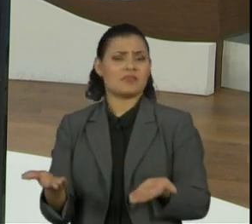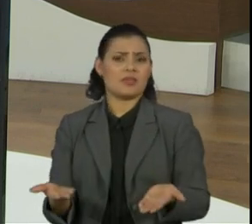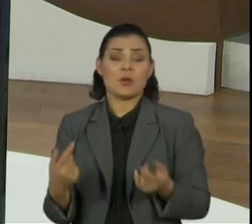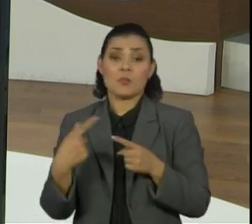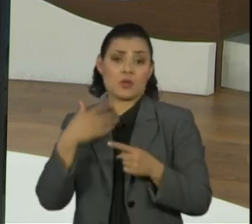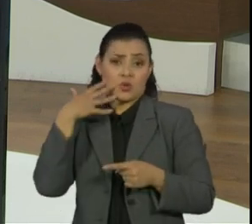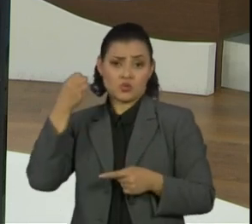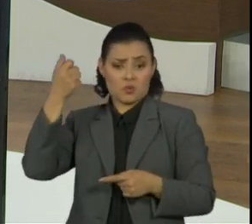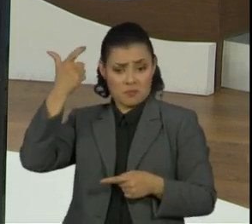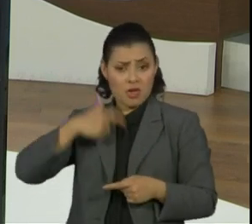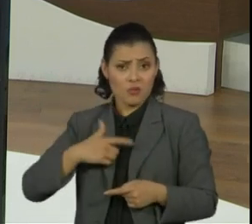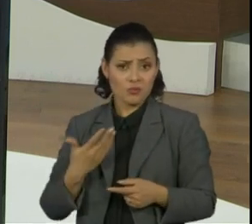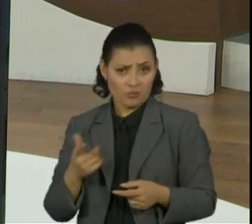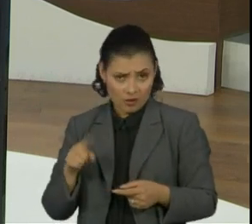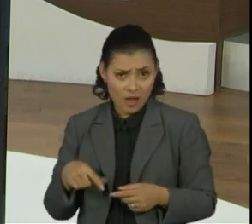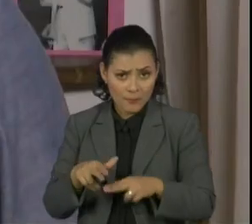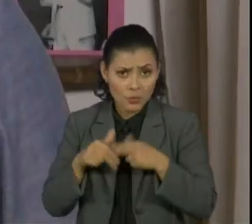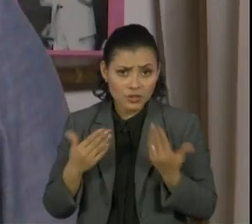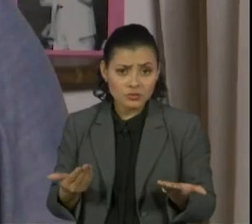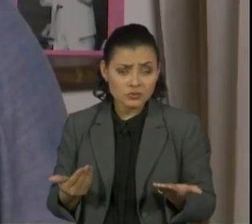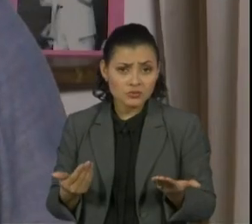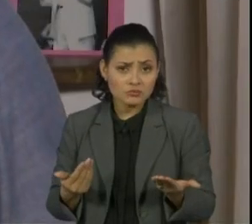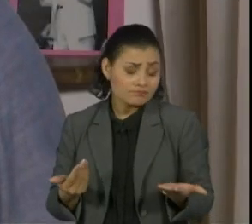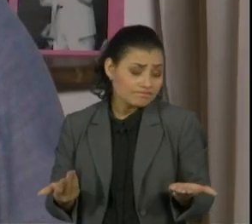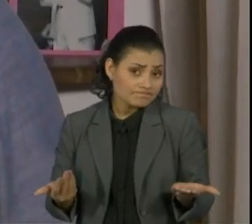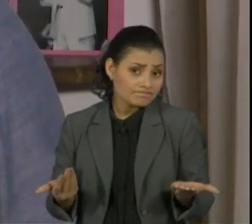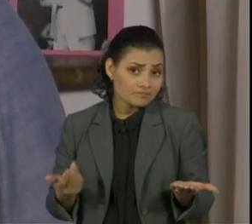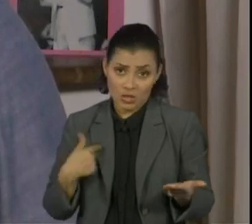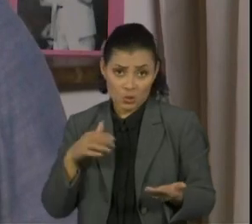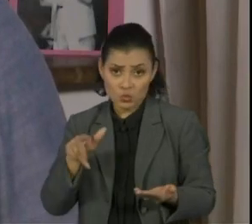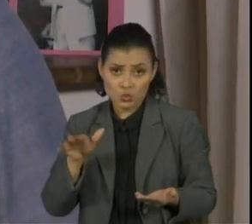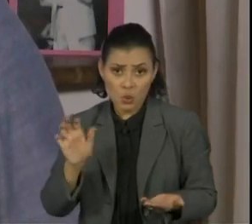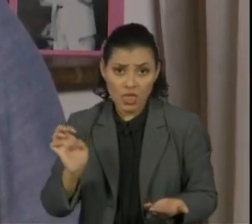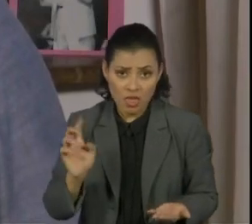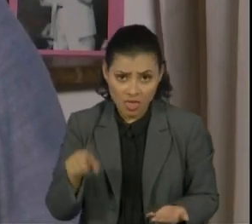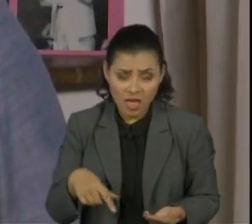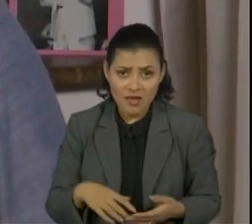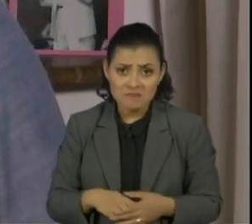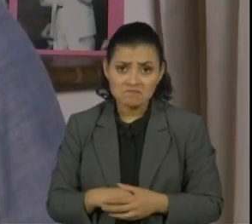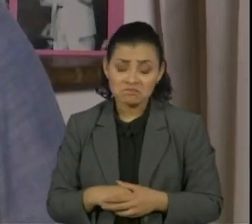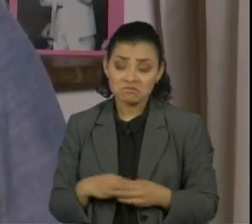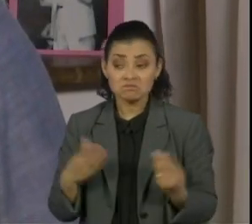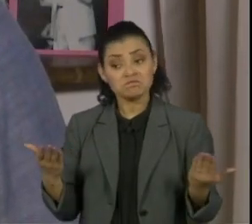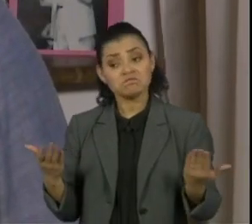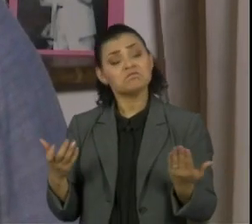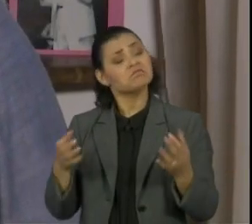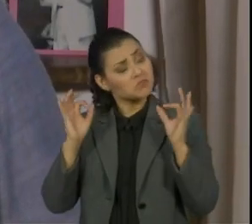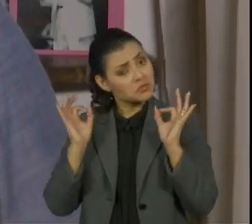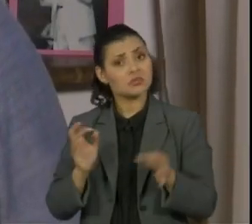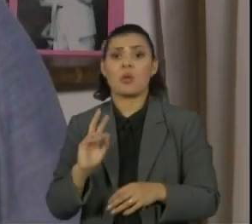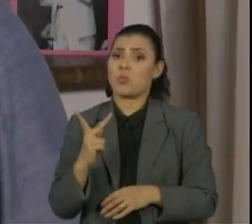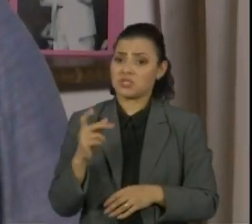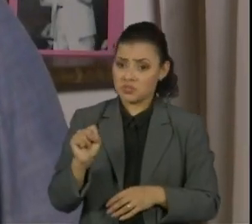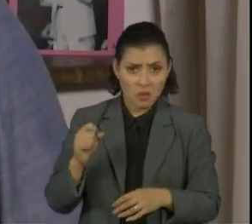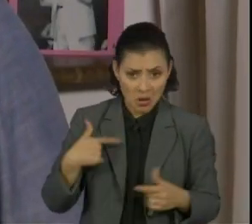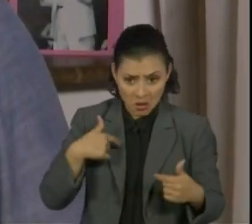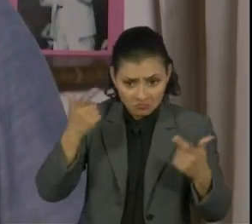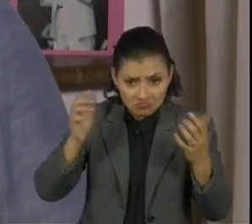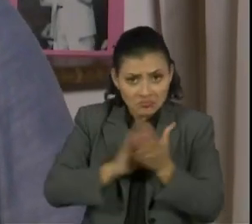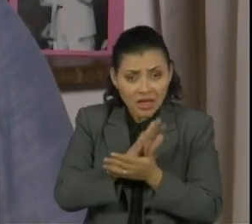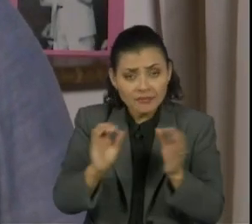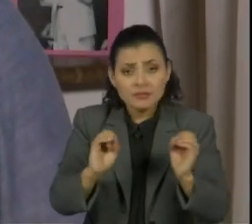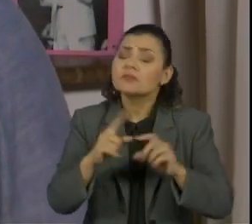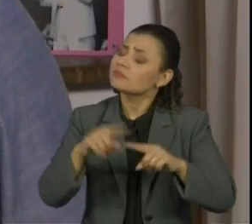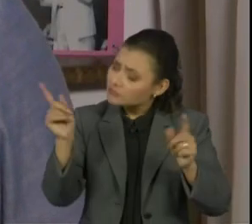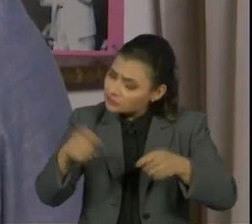porque eu sou branco, porque eu sou hétero. Né? Não, eu acho que não. Eu acho que sim, a gente tem que usar o nosso espaço para dividir. Então,